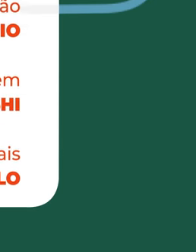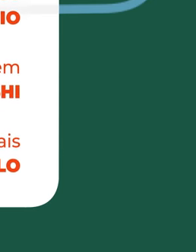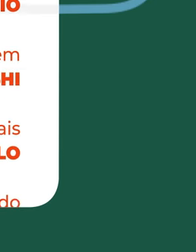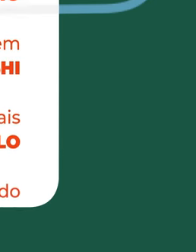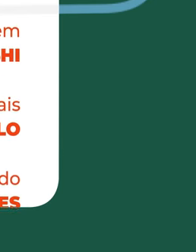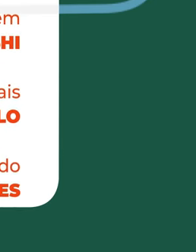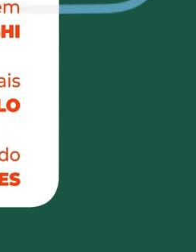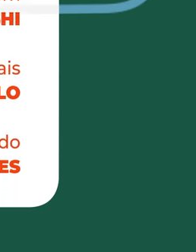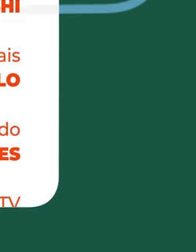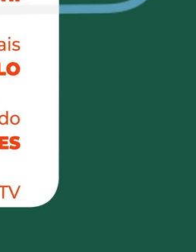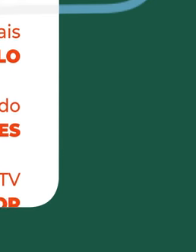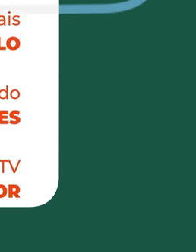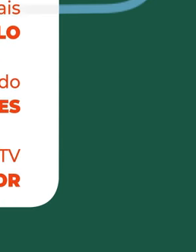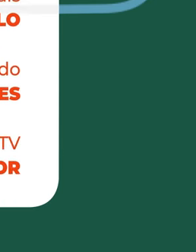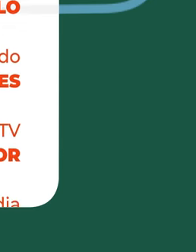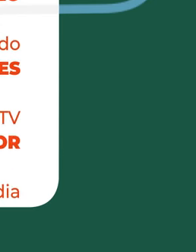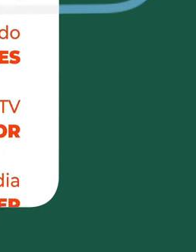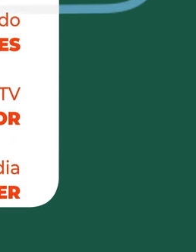p